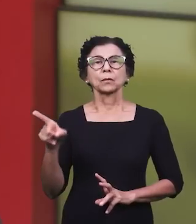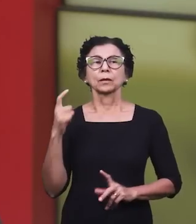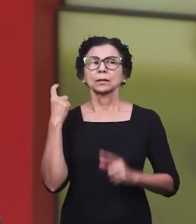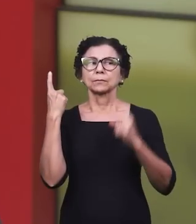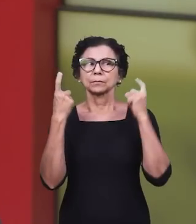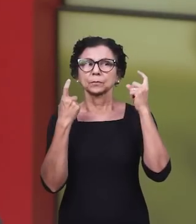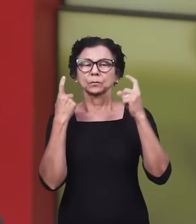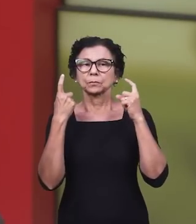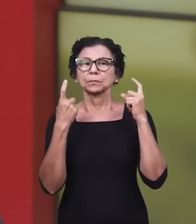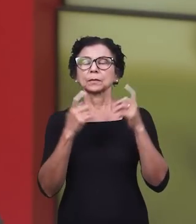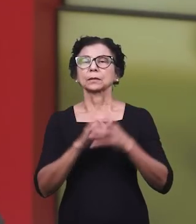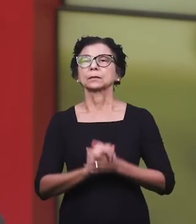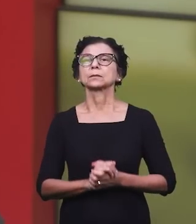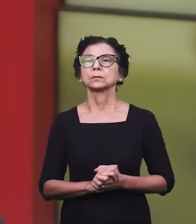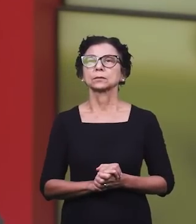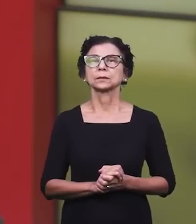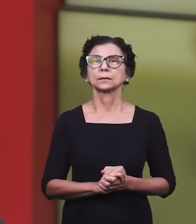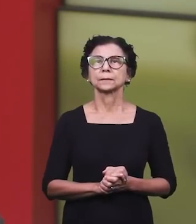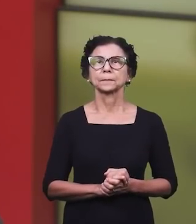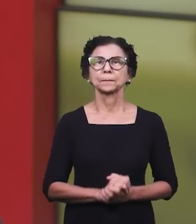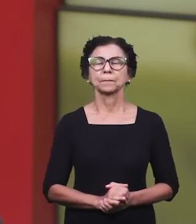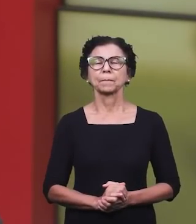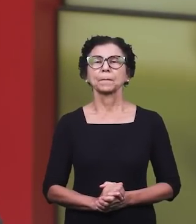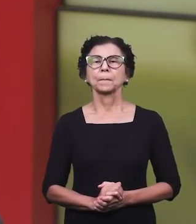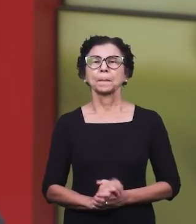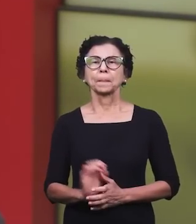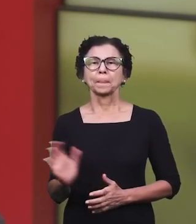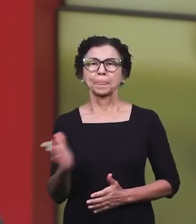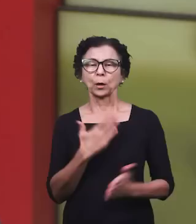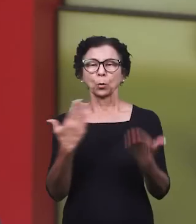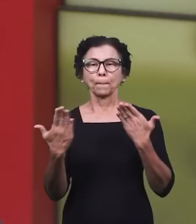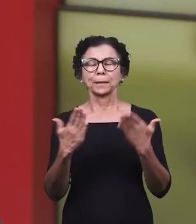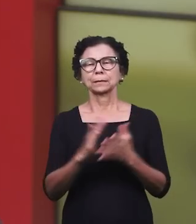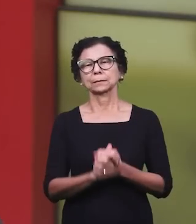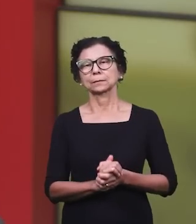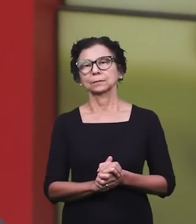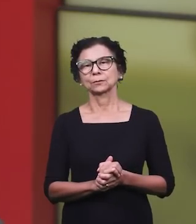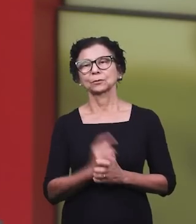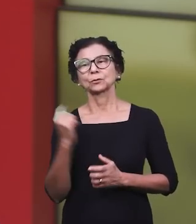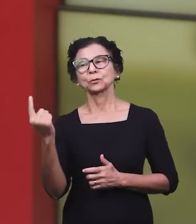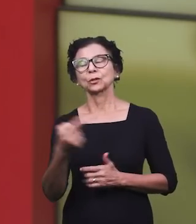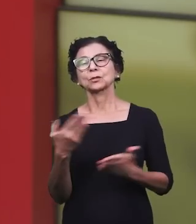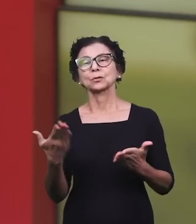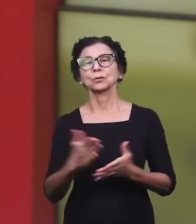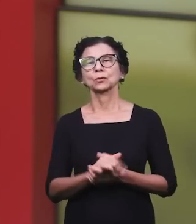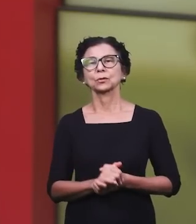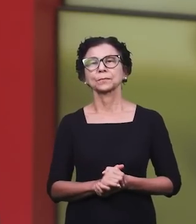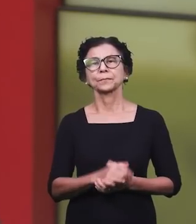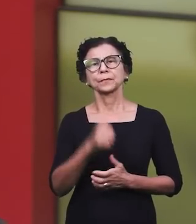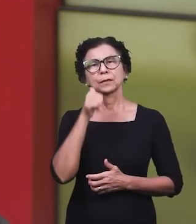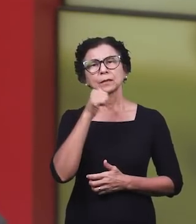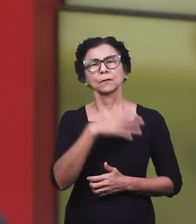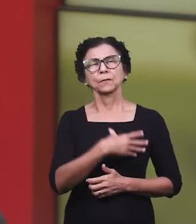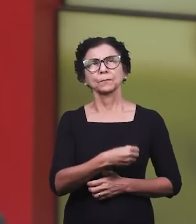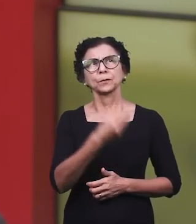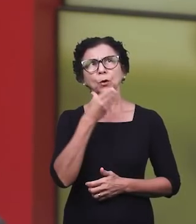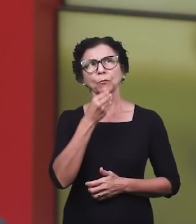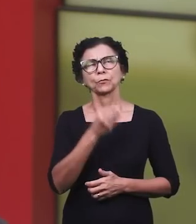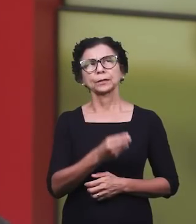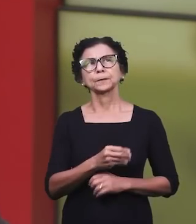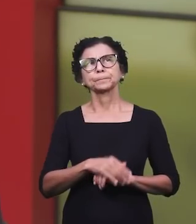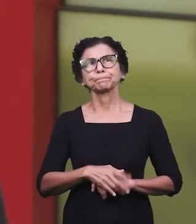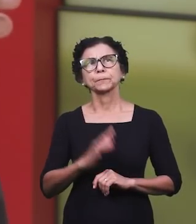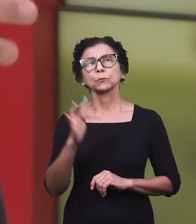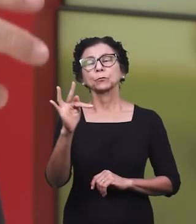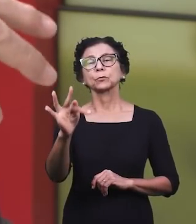Abraão é sensacional. Quer dizer, a preocupação nossa como pai, como é que vai ser o futuro dos nossos filhos, nossa filha, nosso filho, né? Com